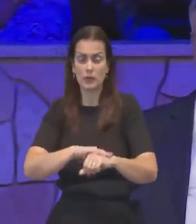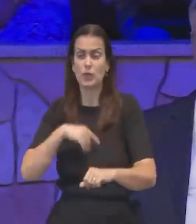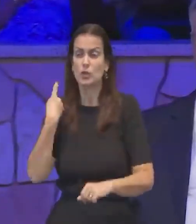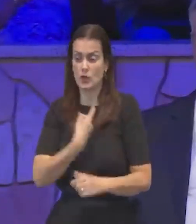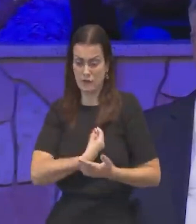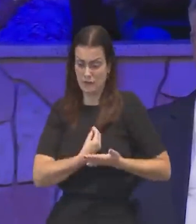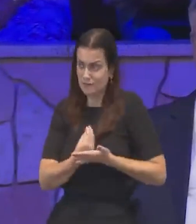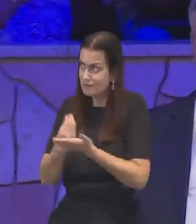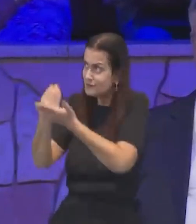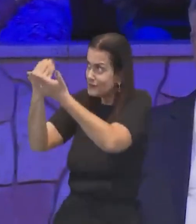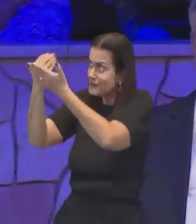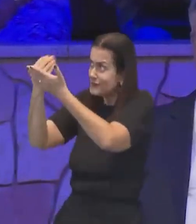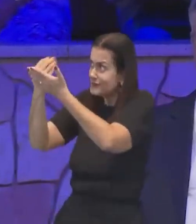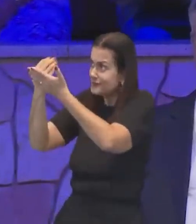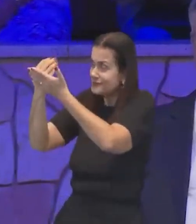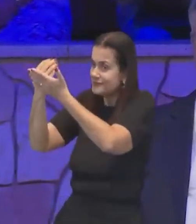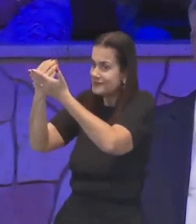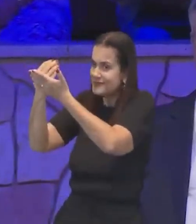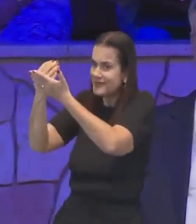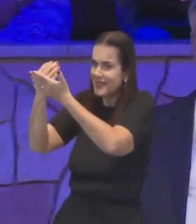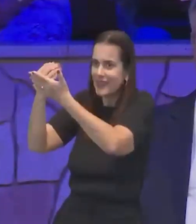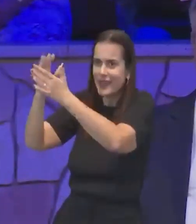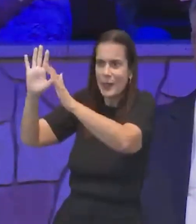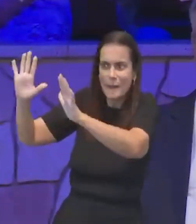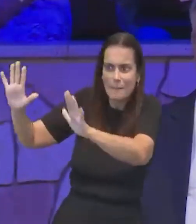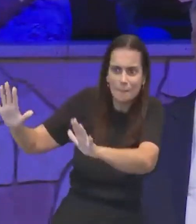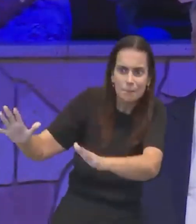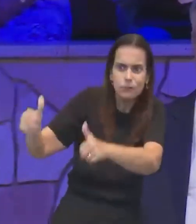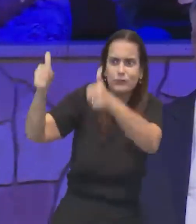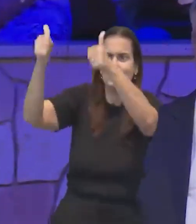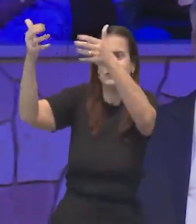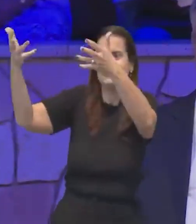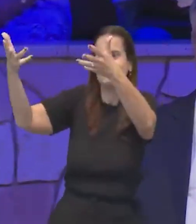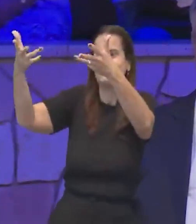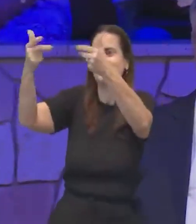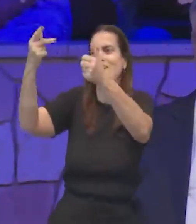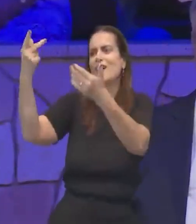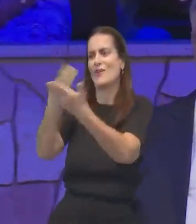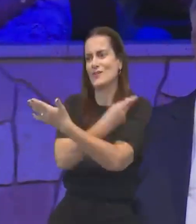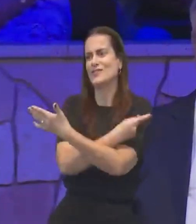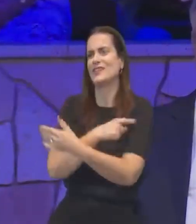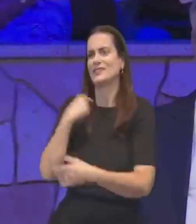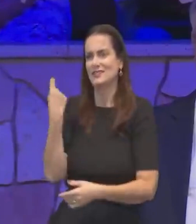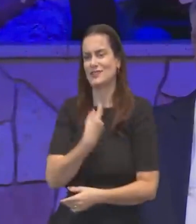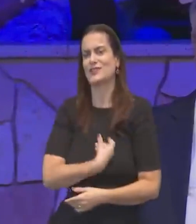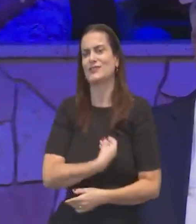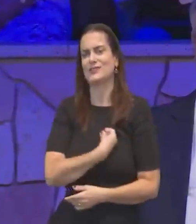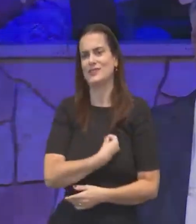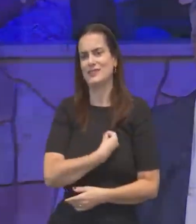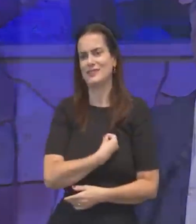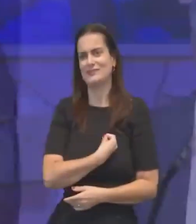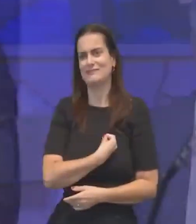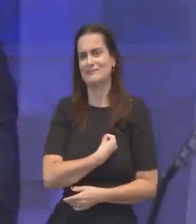diante de Cristo, coisas sobrenaturais começam a acontecer.